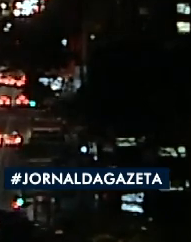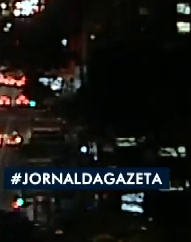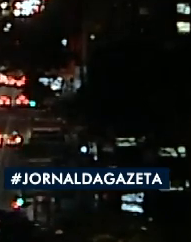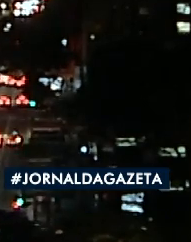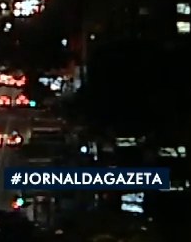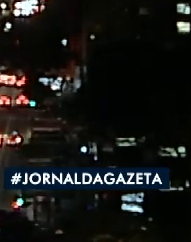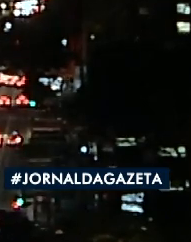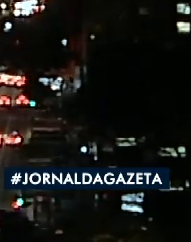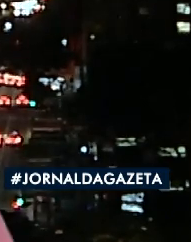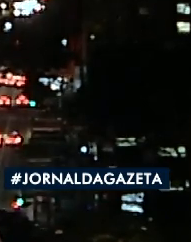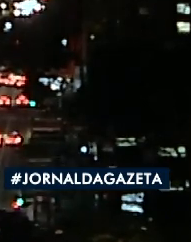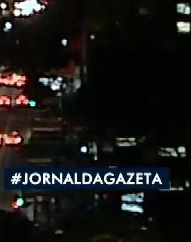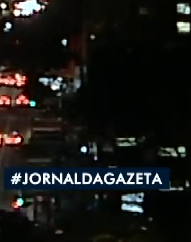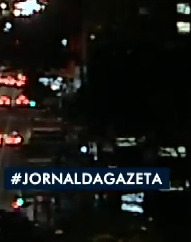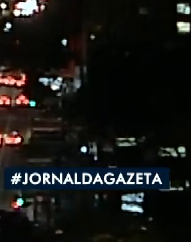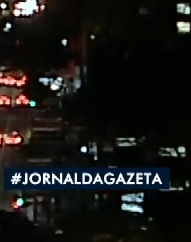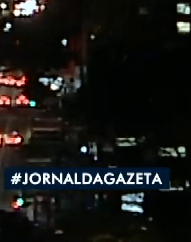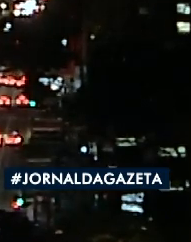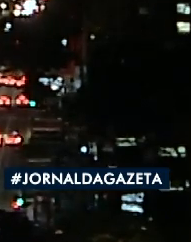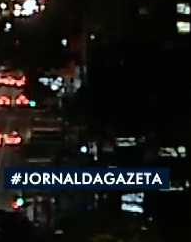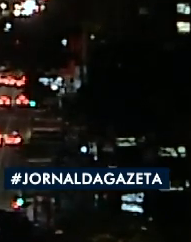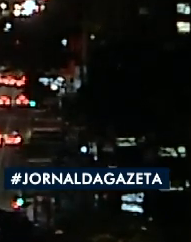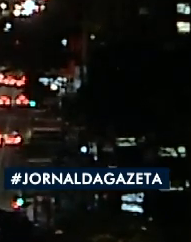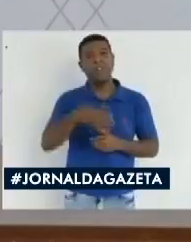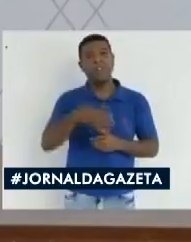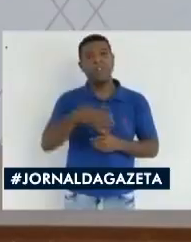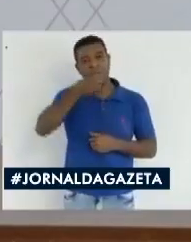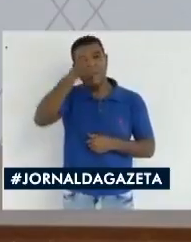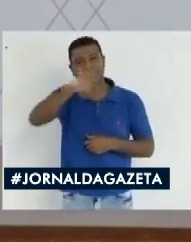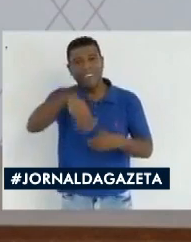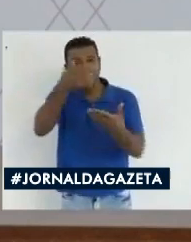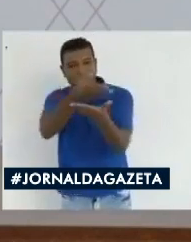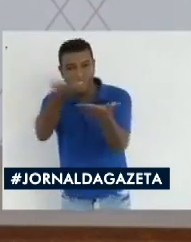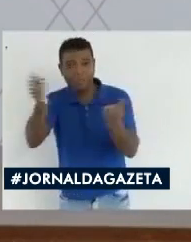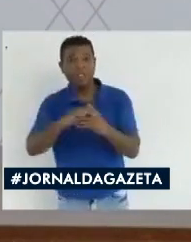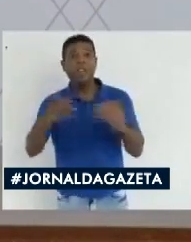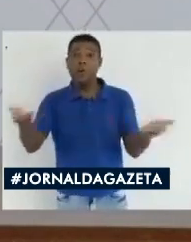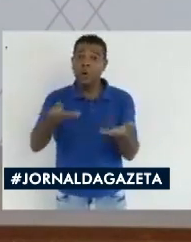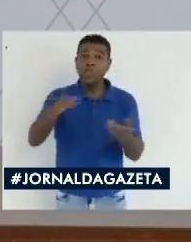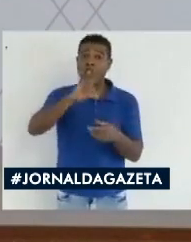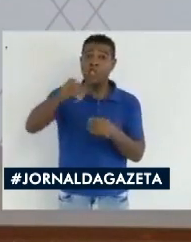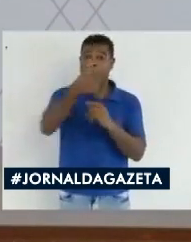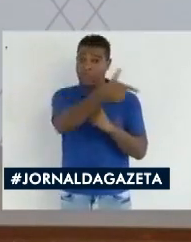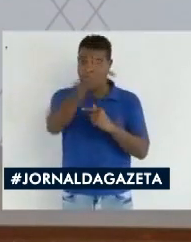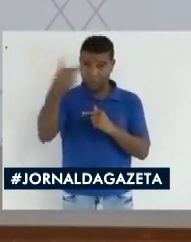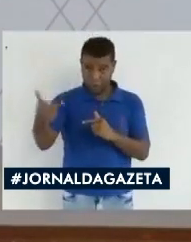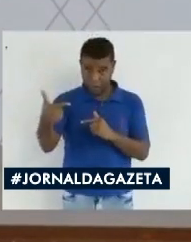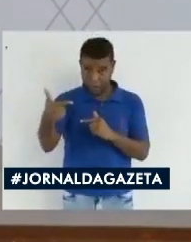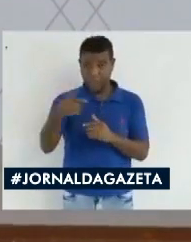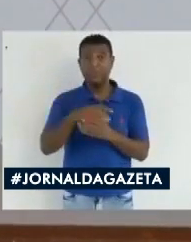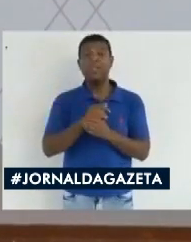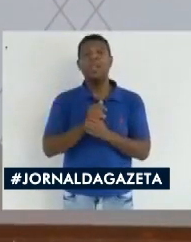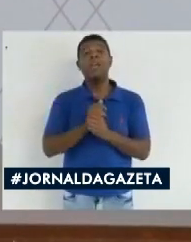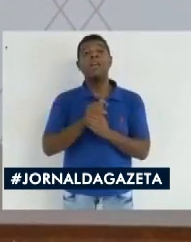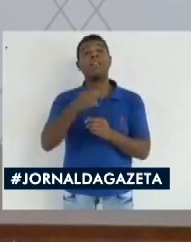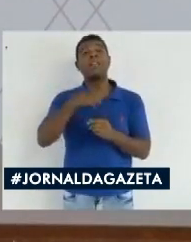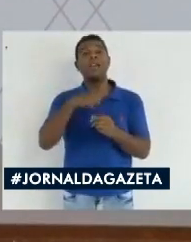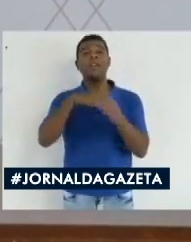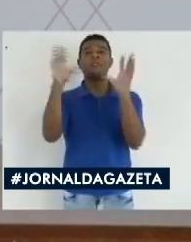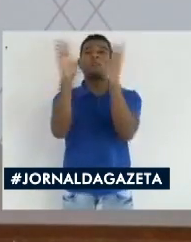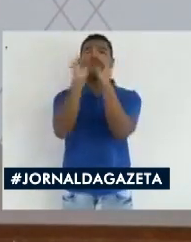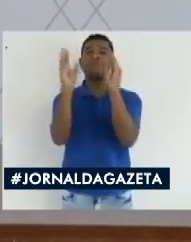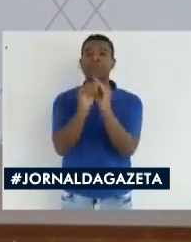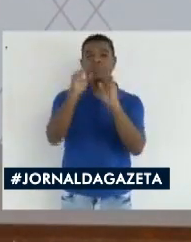representa um platô da doença em alta estabilidade hoje o secretário estadual de saúde carlos